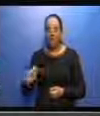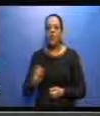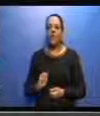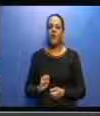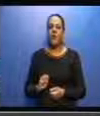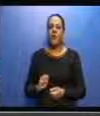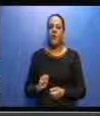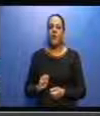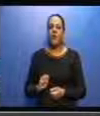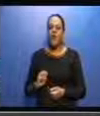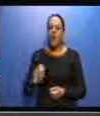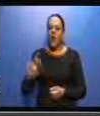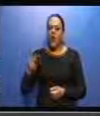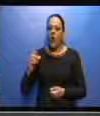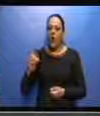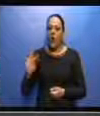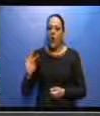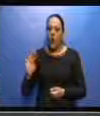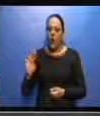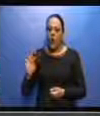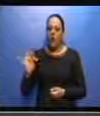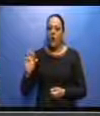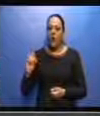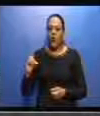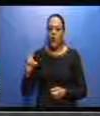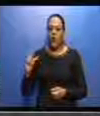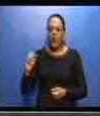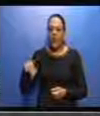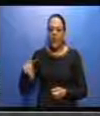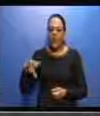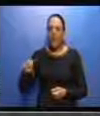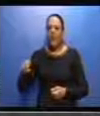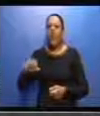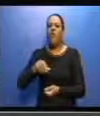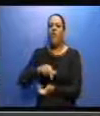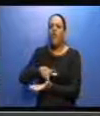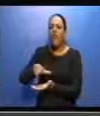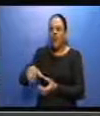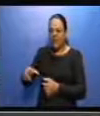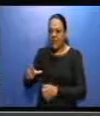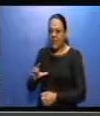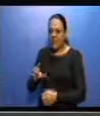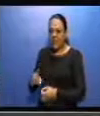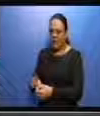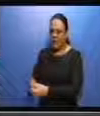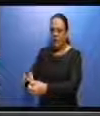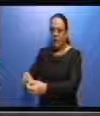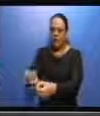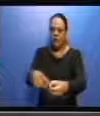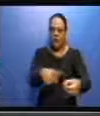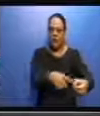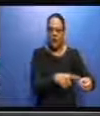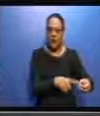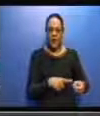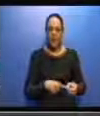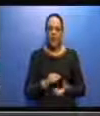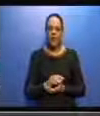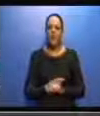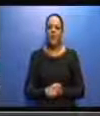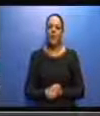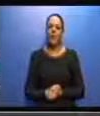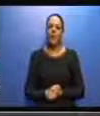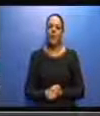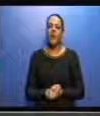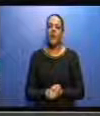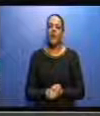indaiatuba enfrentou todos os outros municípios aqui circunscritos essa área é só a gente